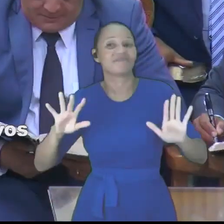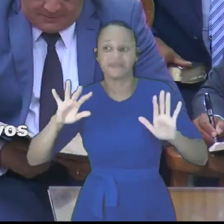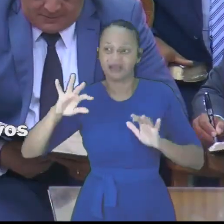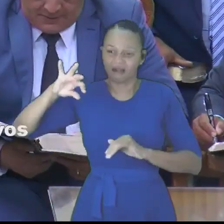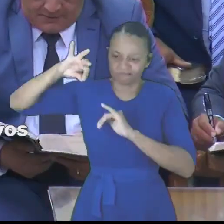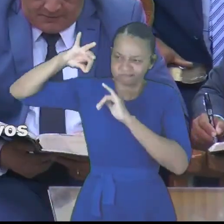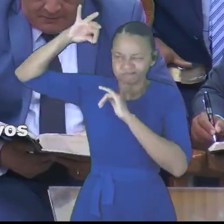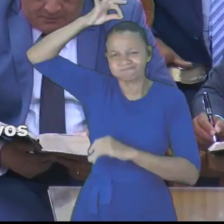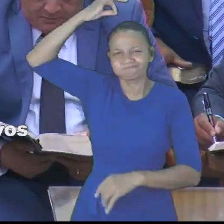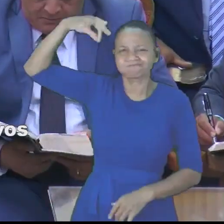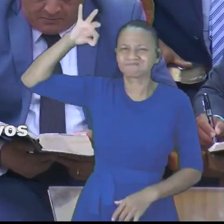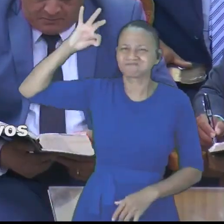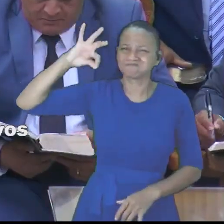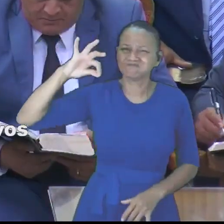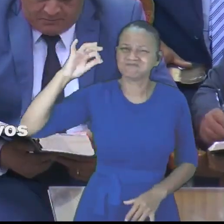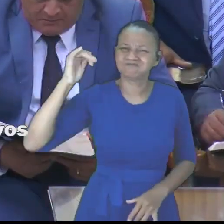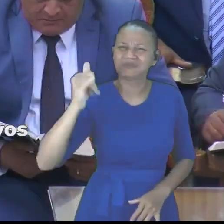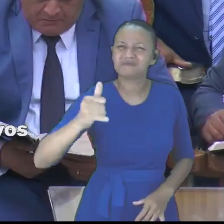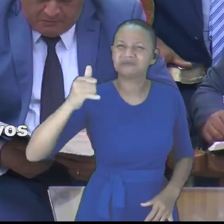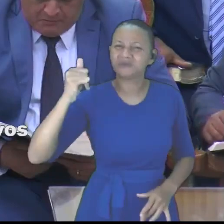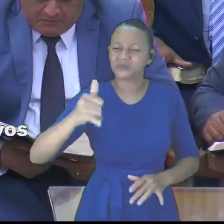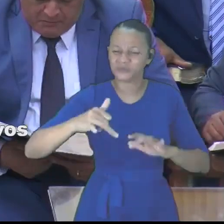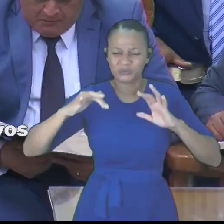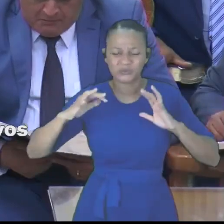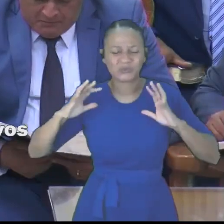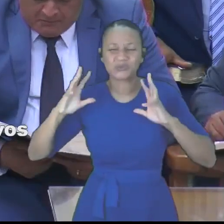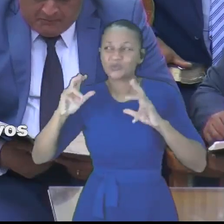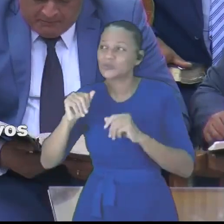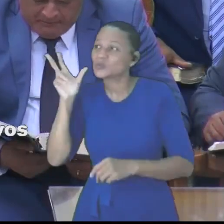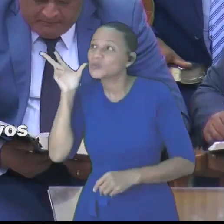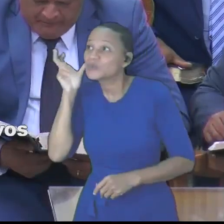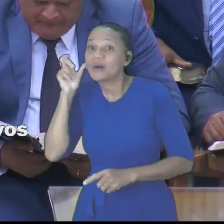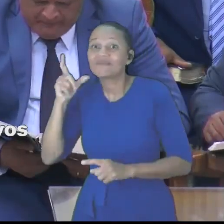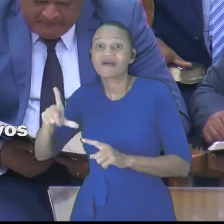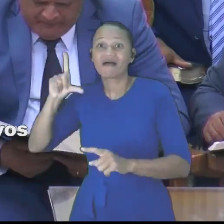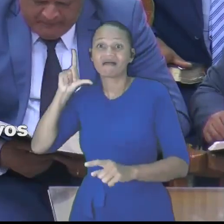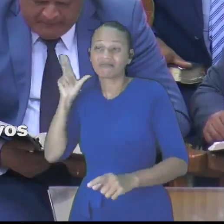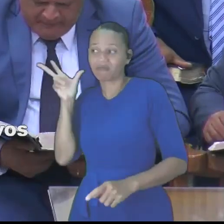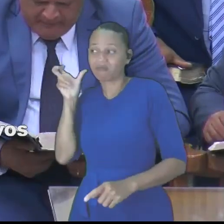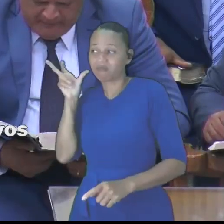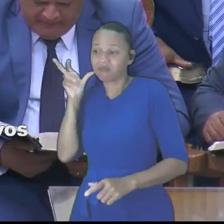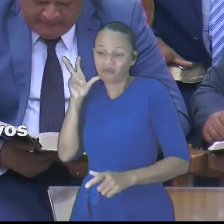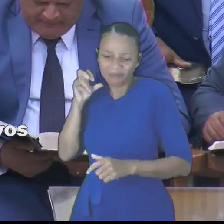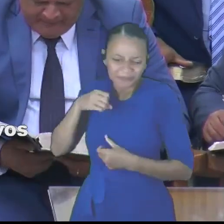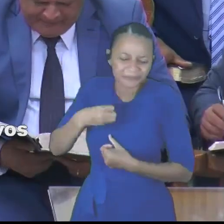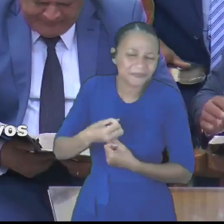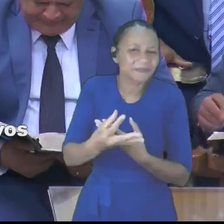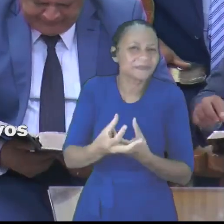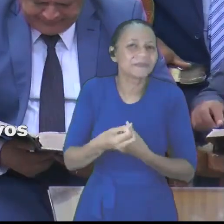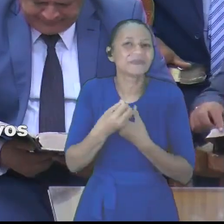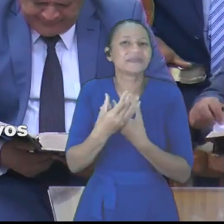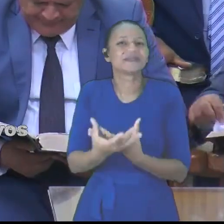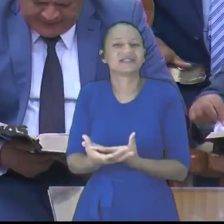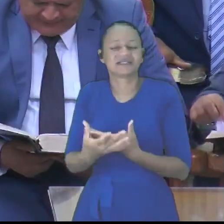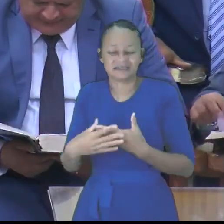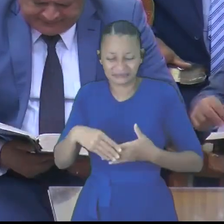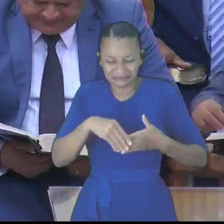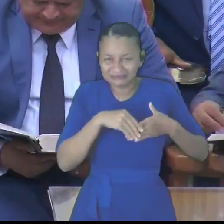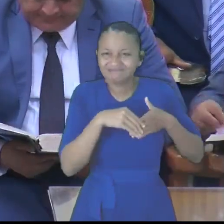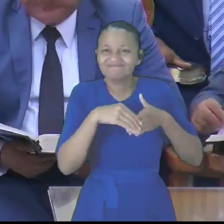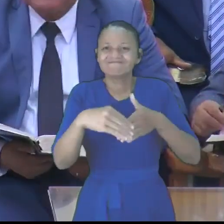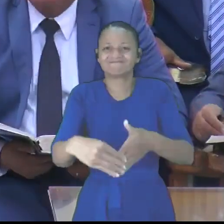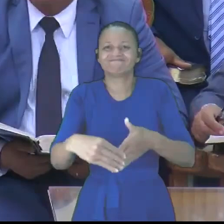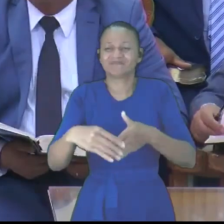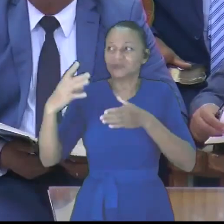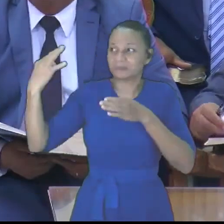tudo o que tiver ouvido e vos anunciará o que há de vir. O Espírito Santo, ele vem para guiar na